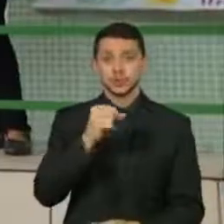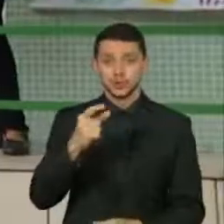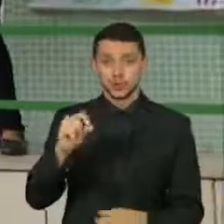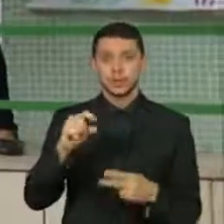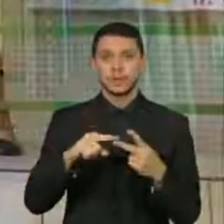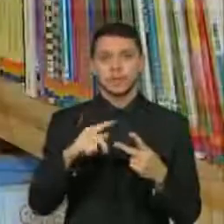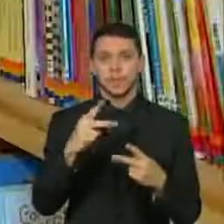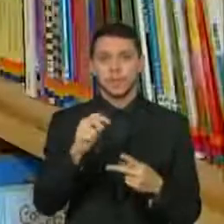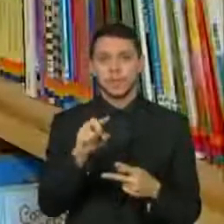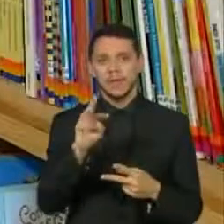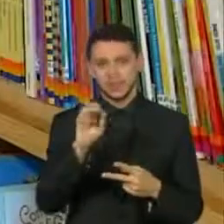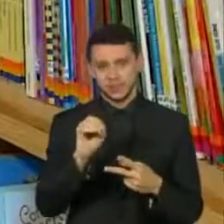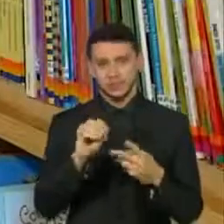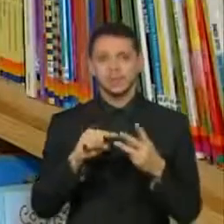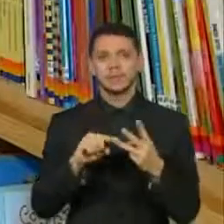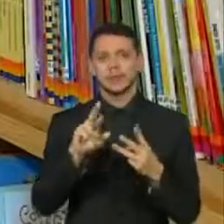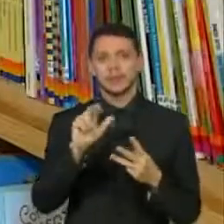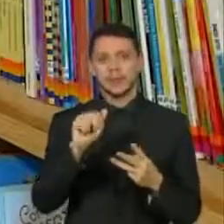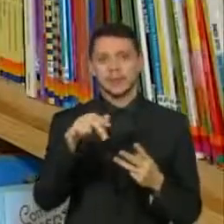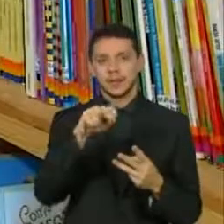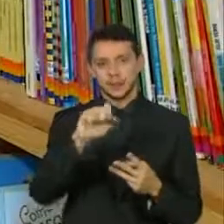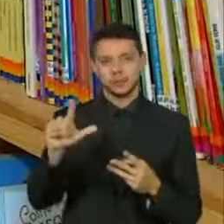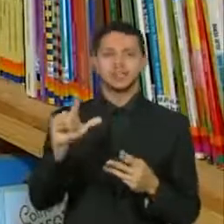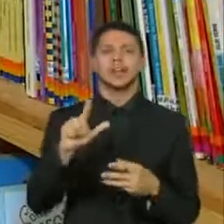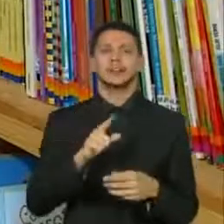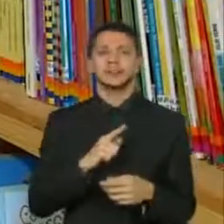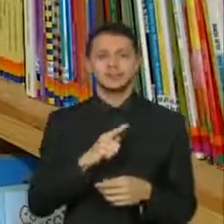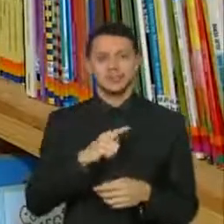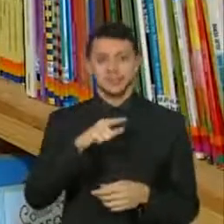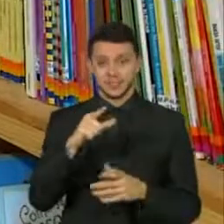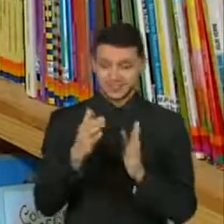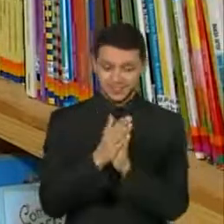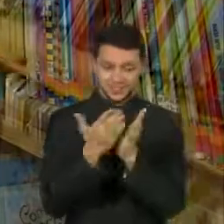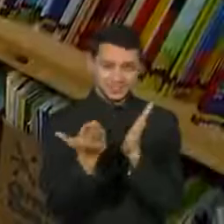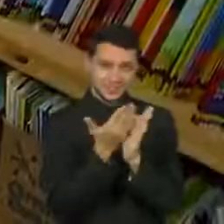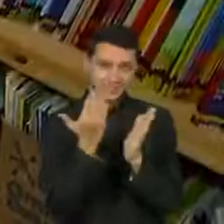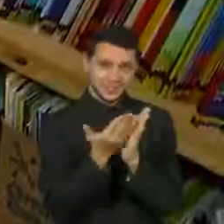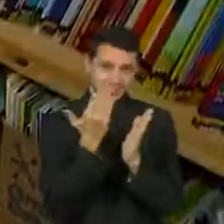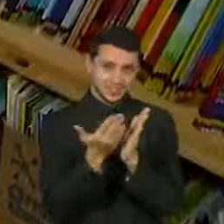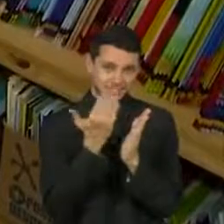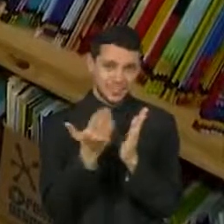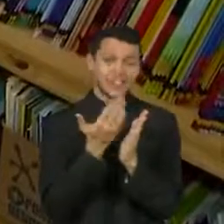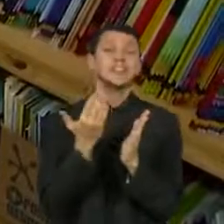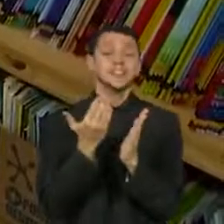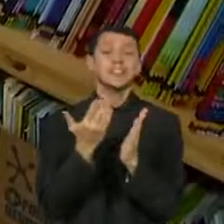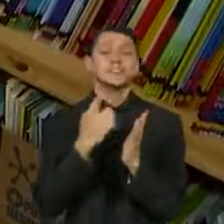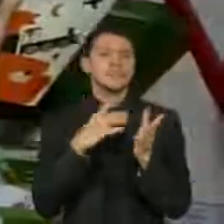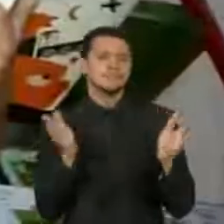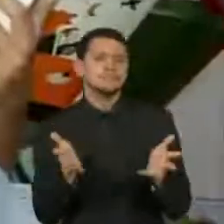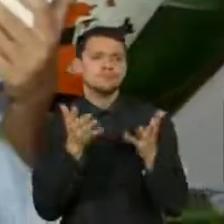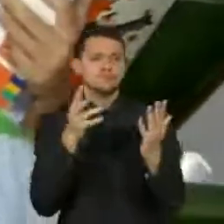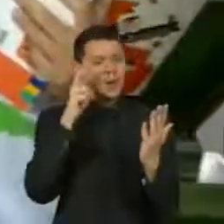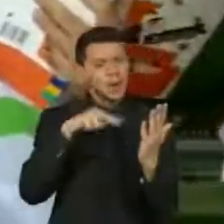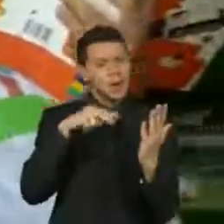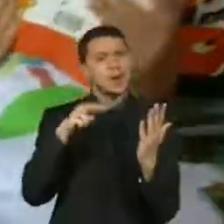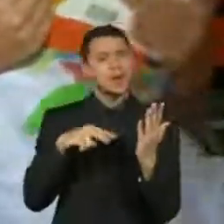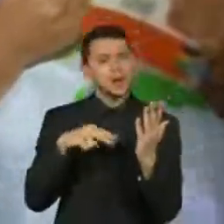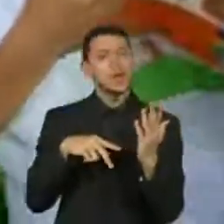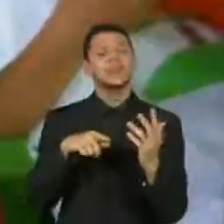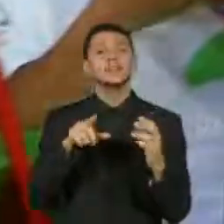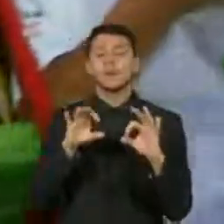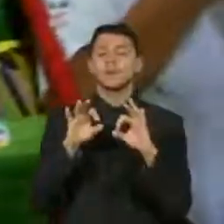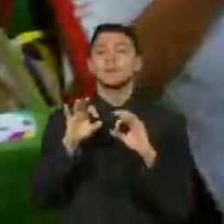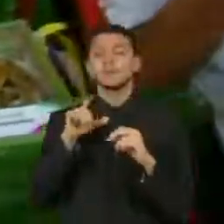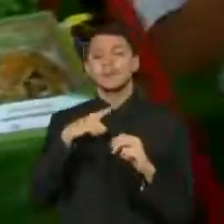Raquel estão sempre perto dos livros. Estimulados pelas famílias, dedicam boa parte do tempo à leitura